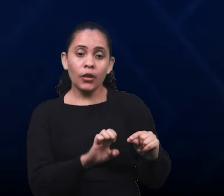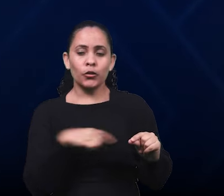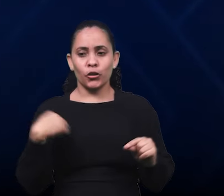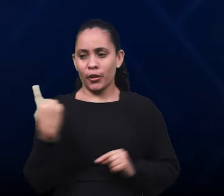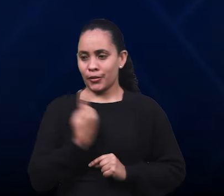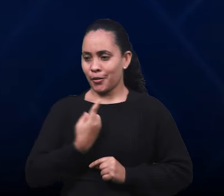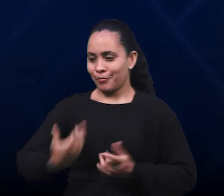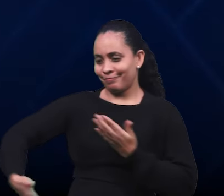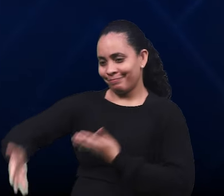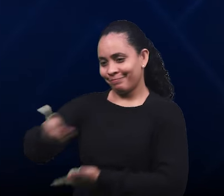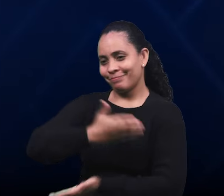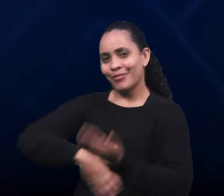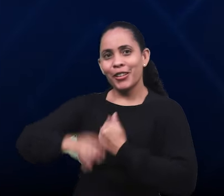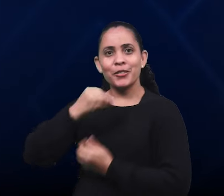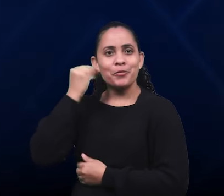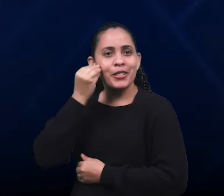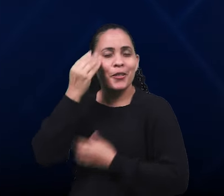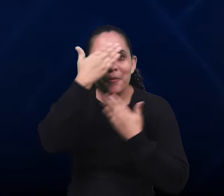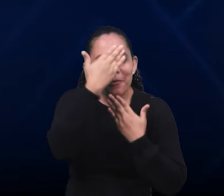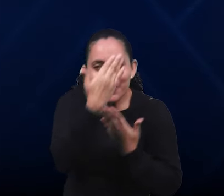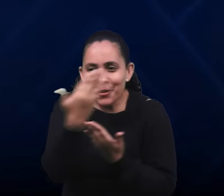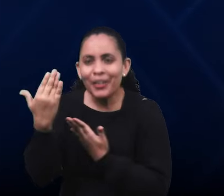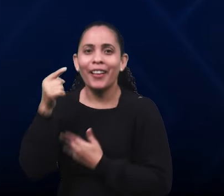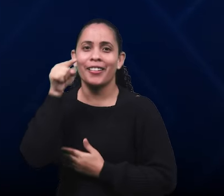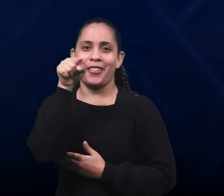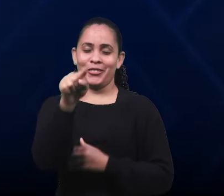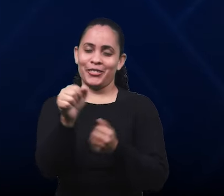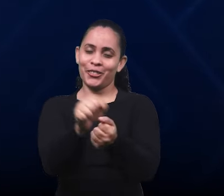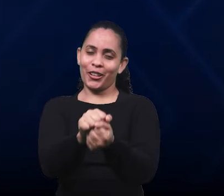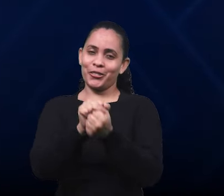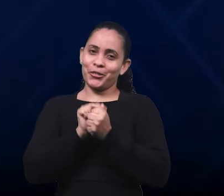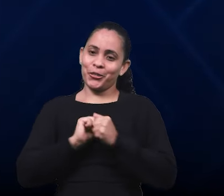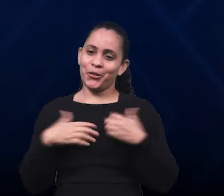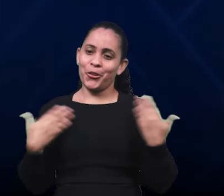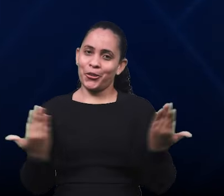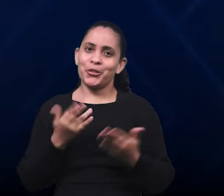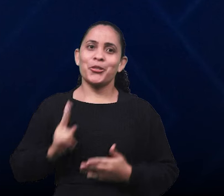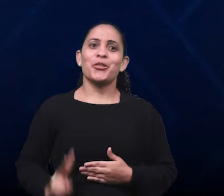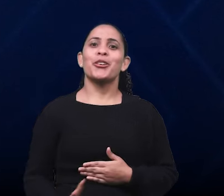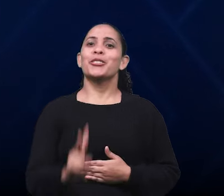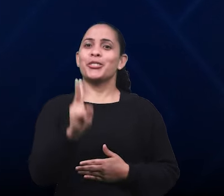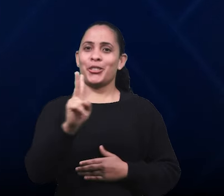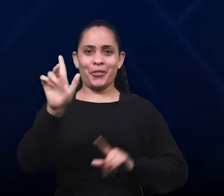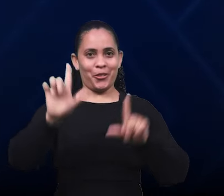experiência. E muito obrigado a vocês e a você que está conosco. Continue na nossa